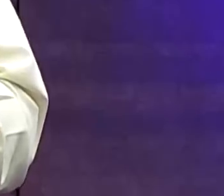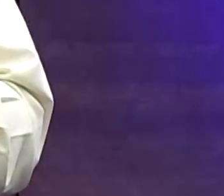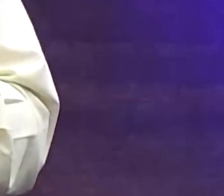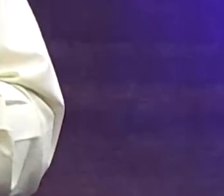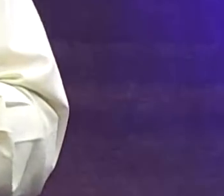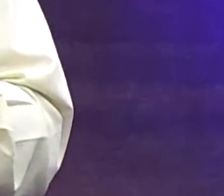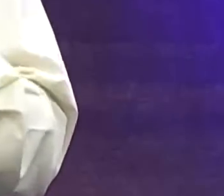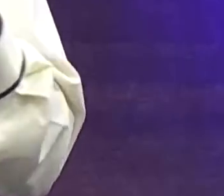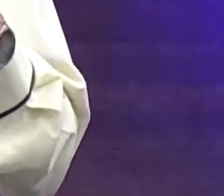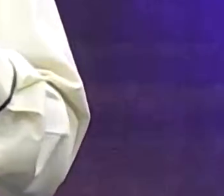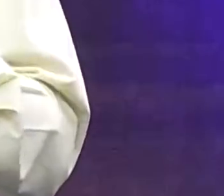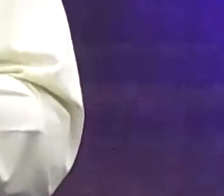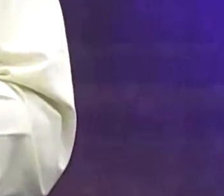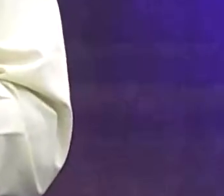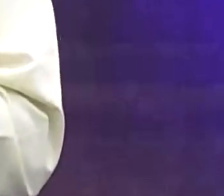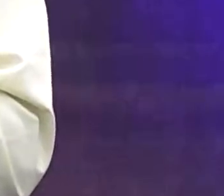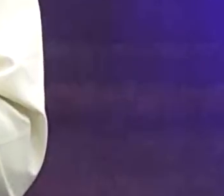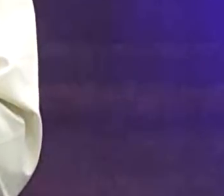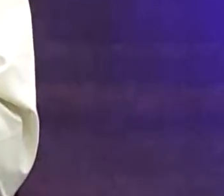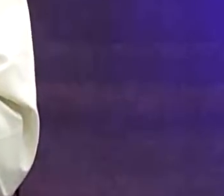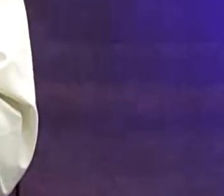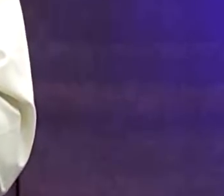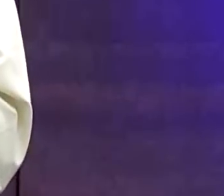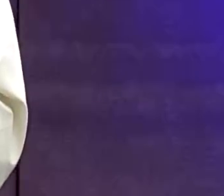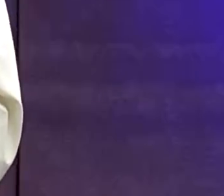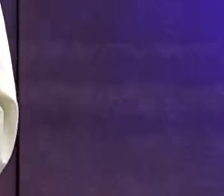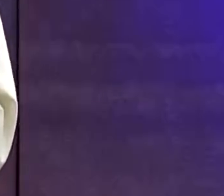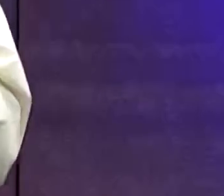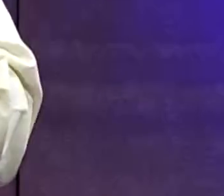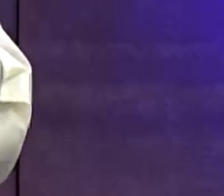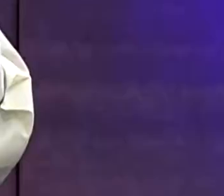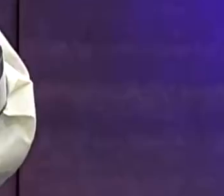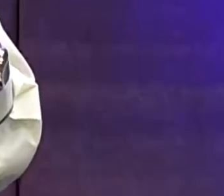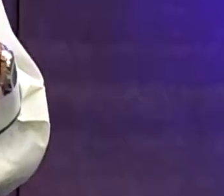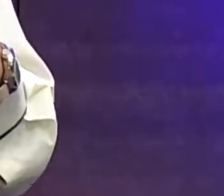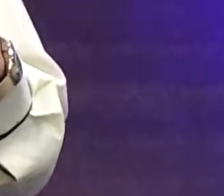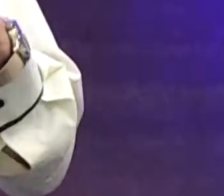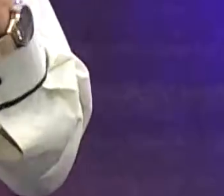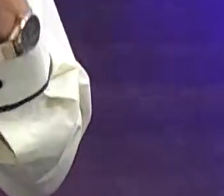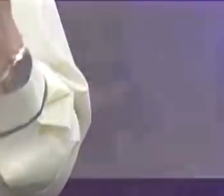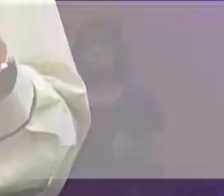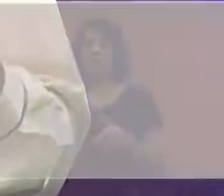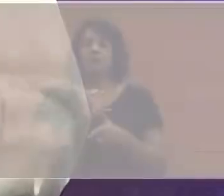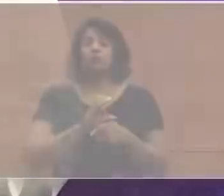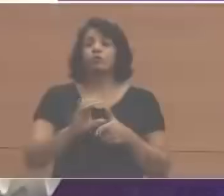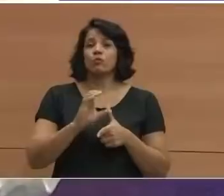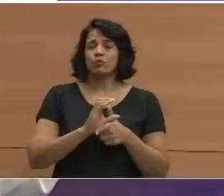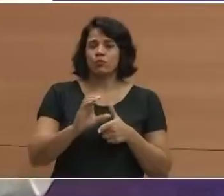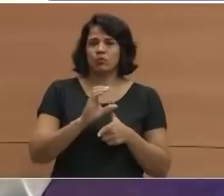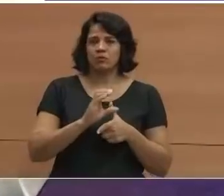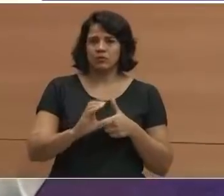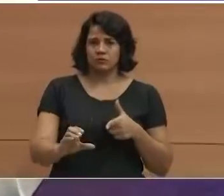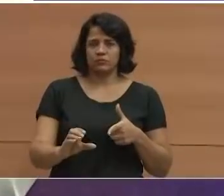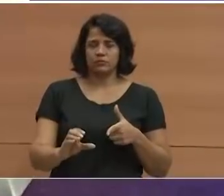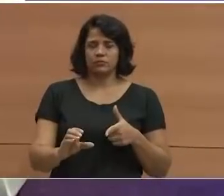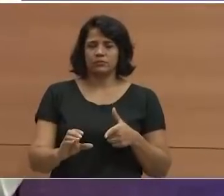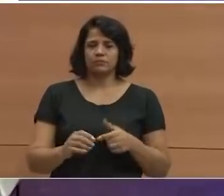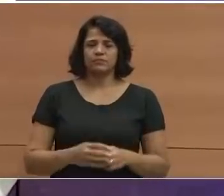tenta ajudar os coríntios a resolverem toda essa